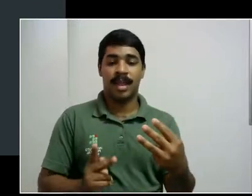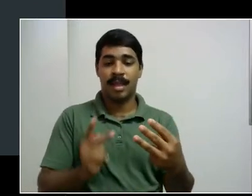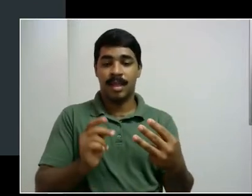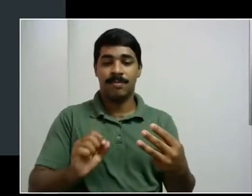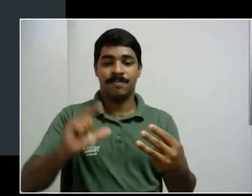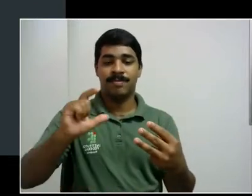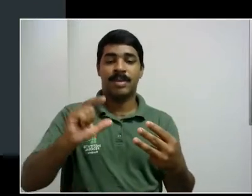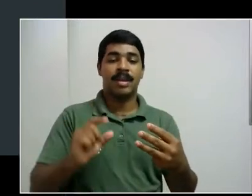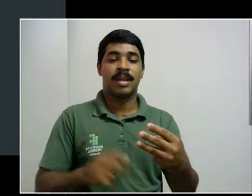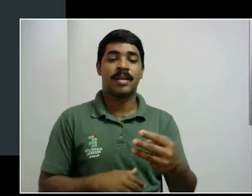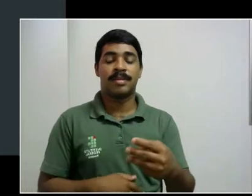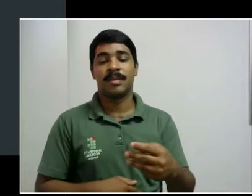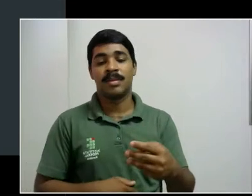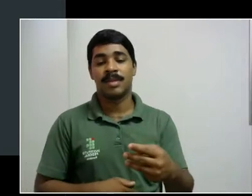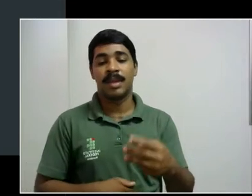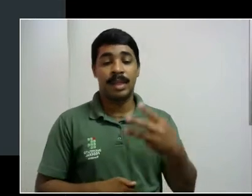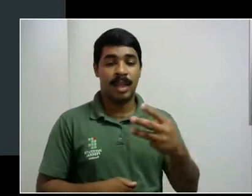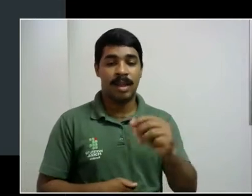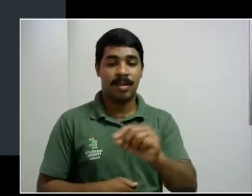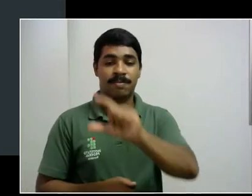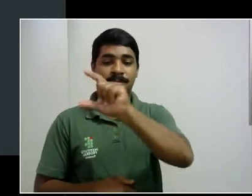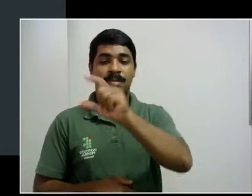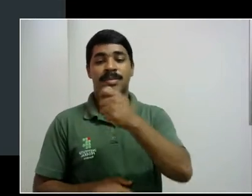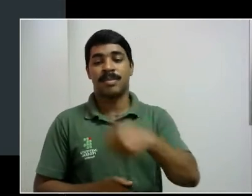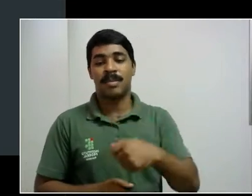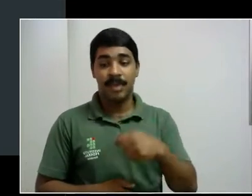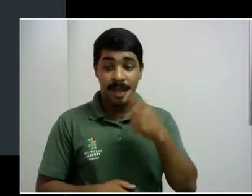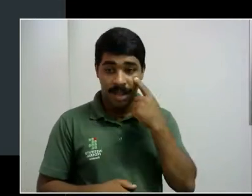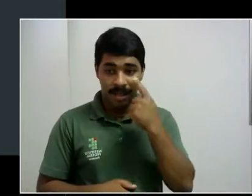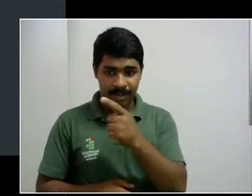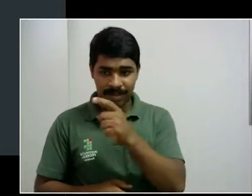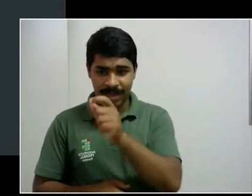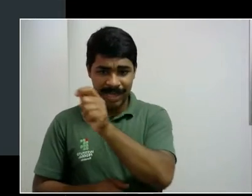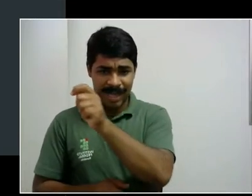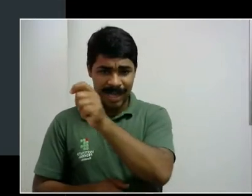ignorar esse slide aqui e concentra na anotação de caneta no vermelho ali.